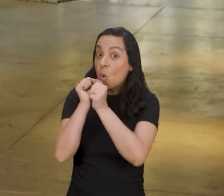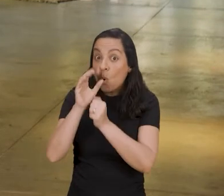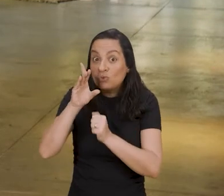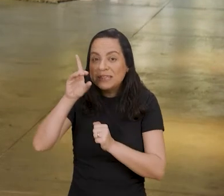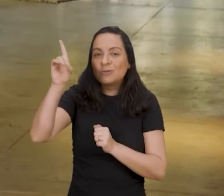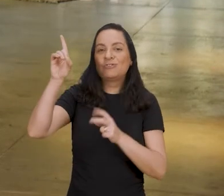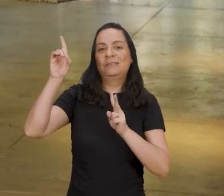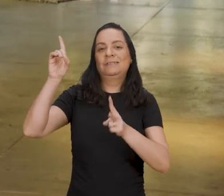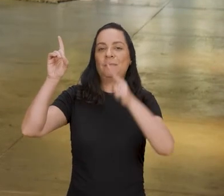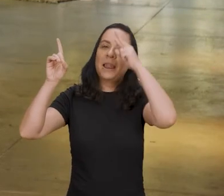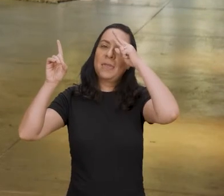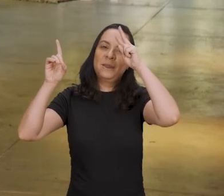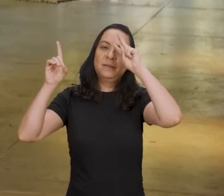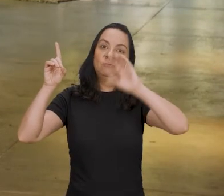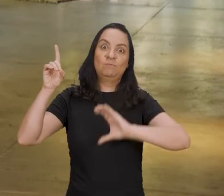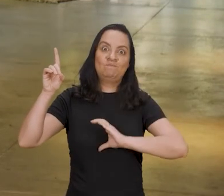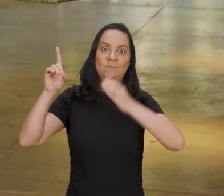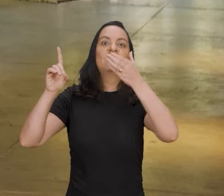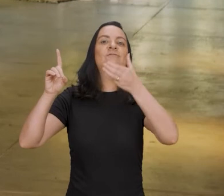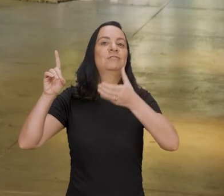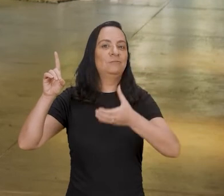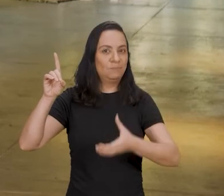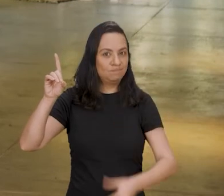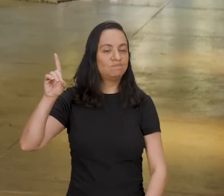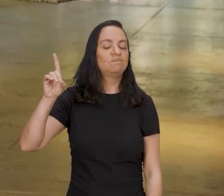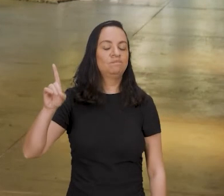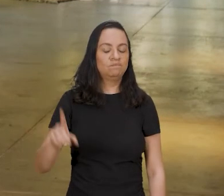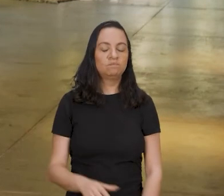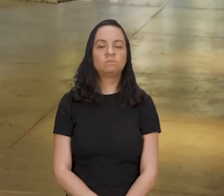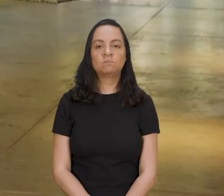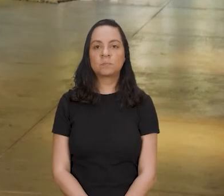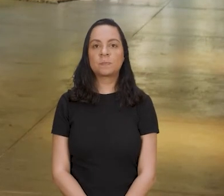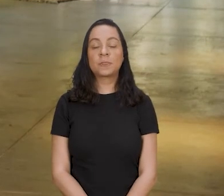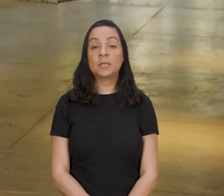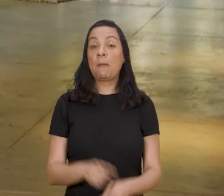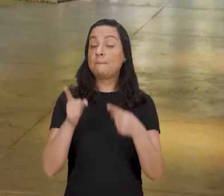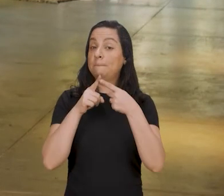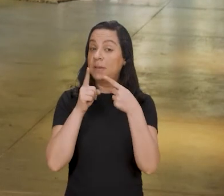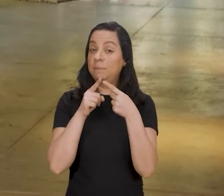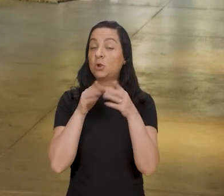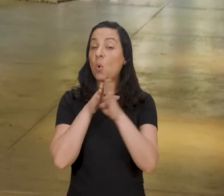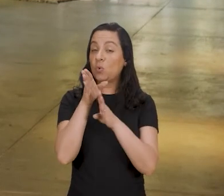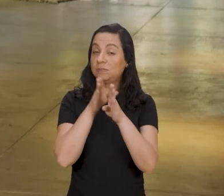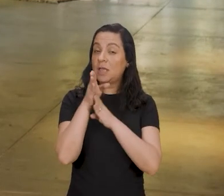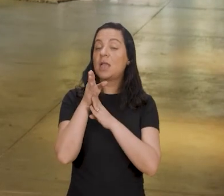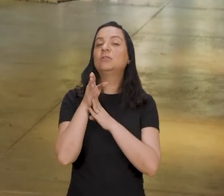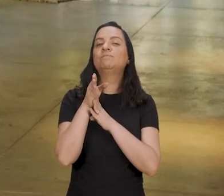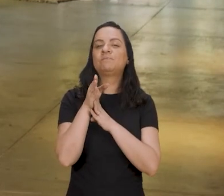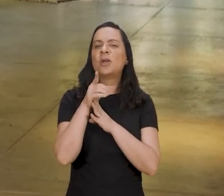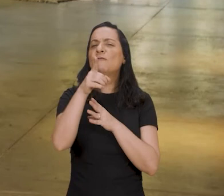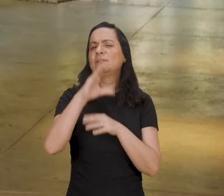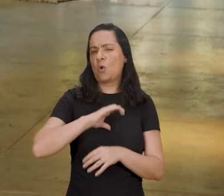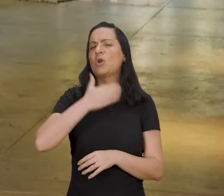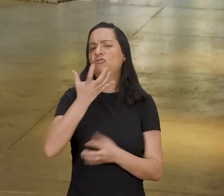sempre relembraremos quem somos diante dEle. Então, o primeiro conselho que eu dou a vocês, vocês que